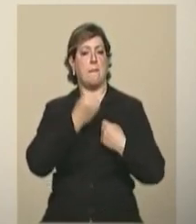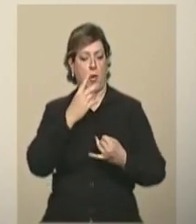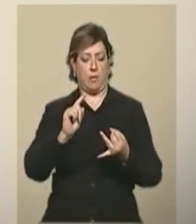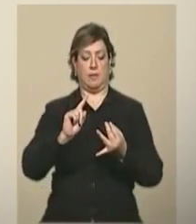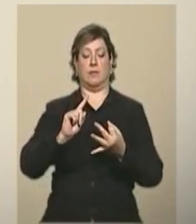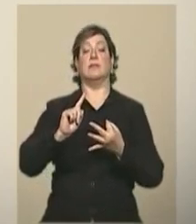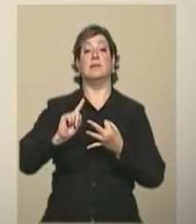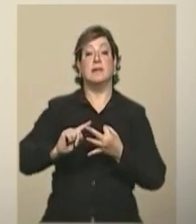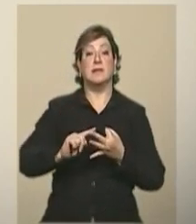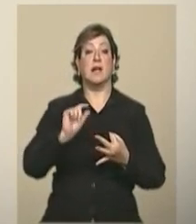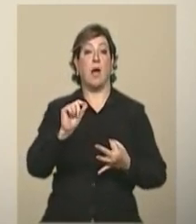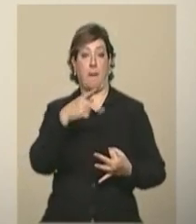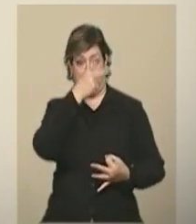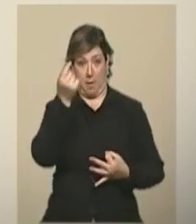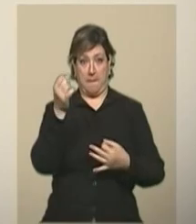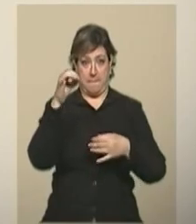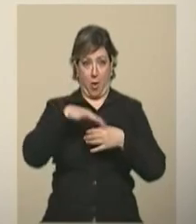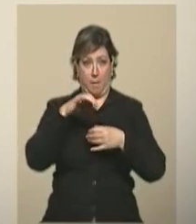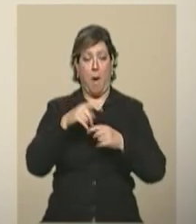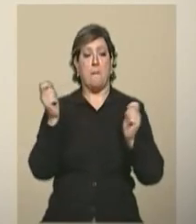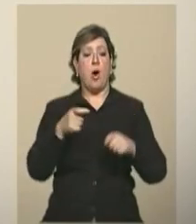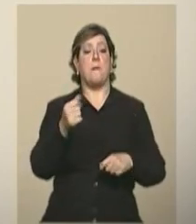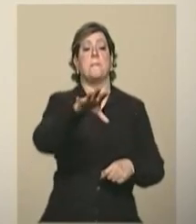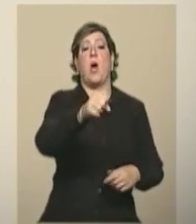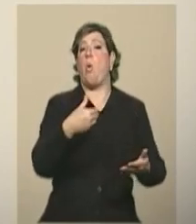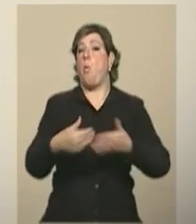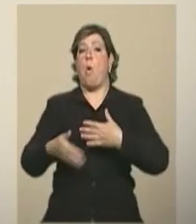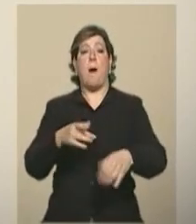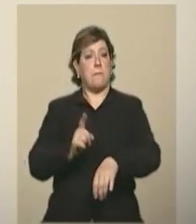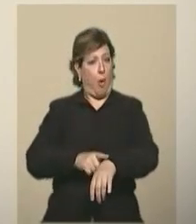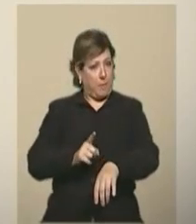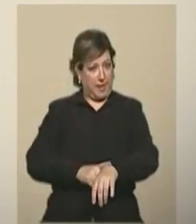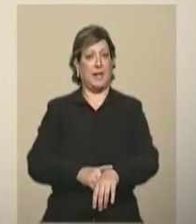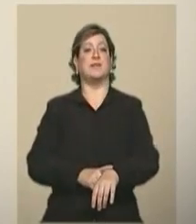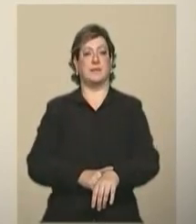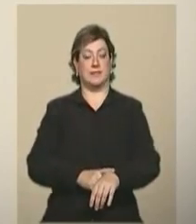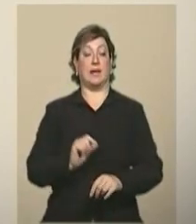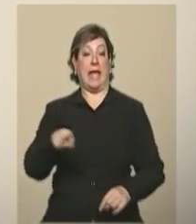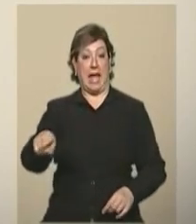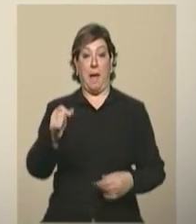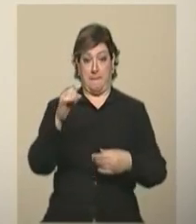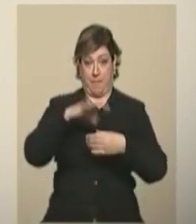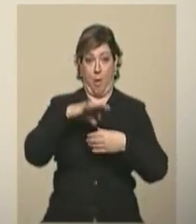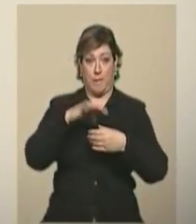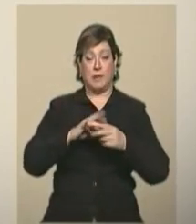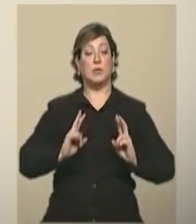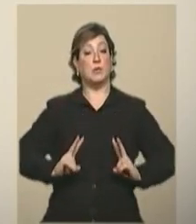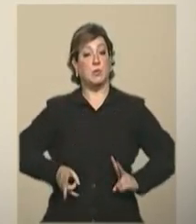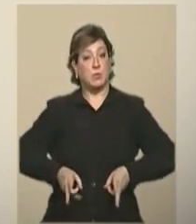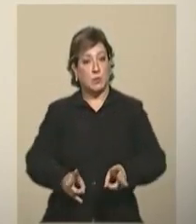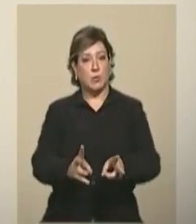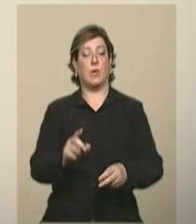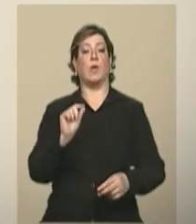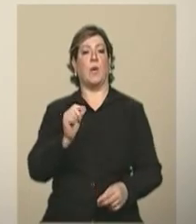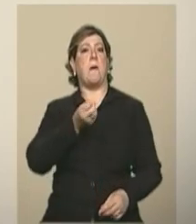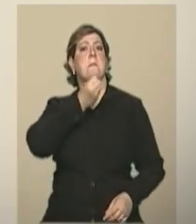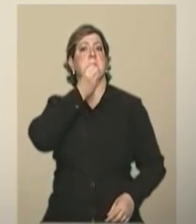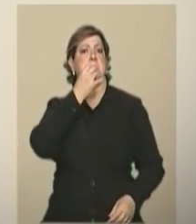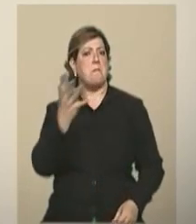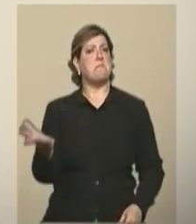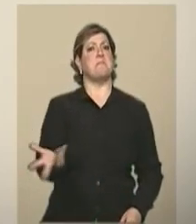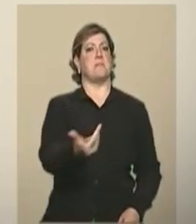o poupador pode sacar o seu dinheiro a qualquer momento. A poupança, Luciano, continua sendo um investimento